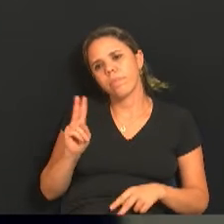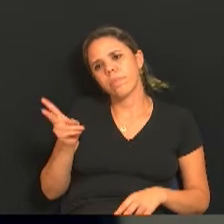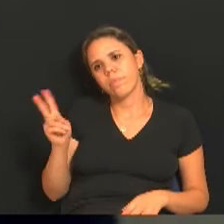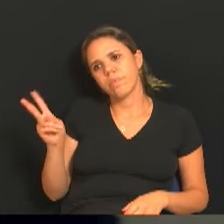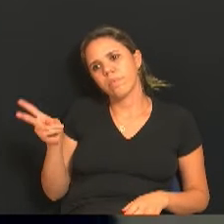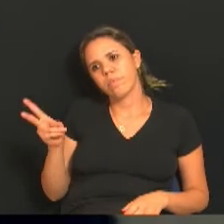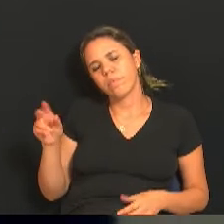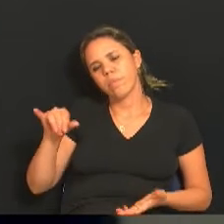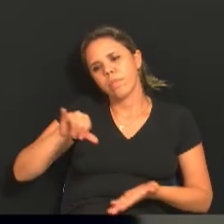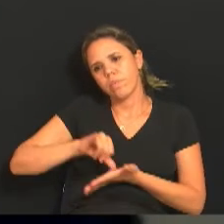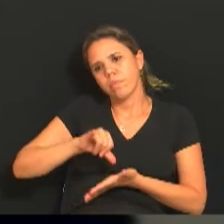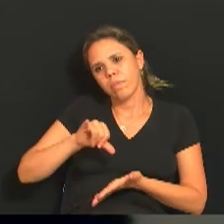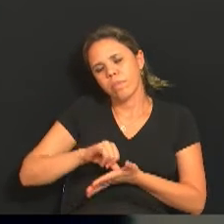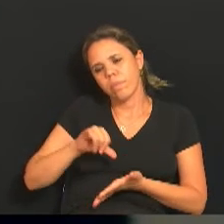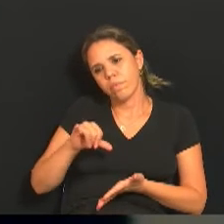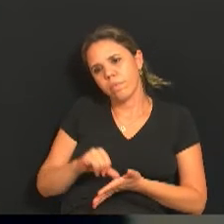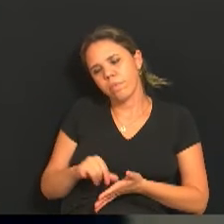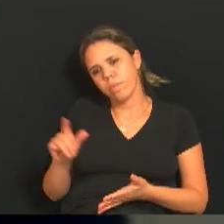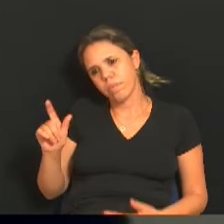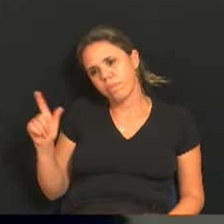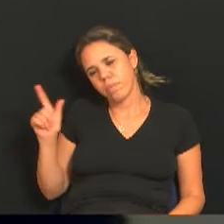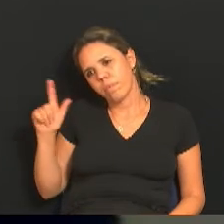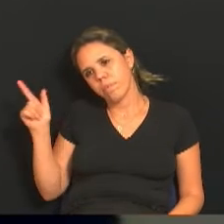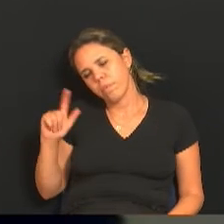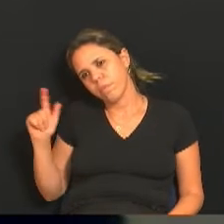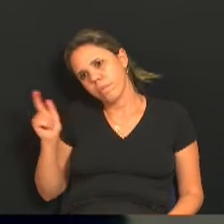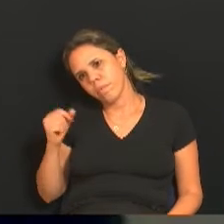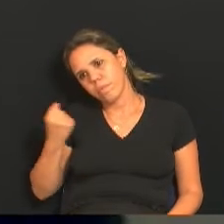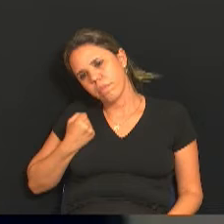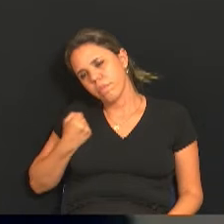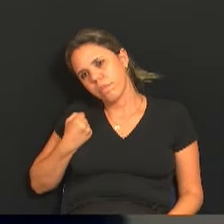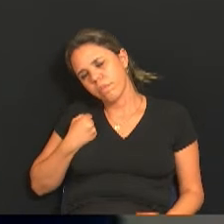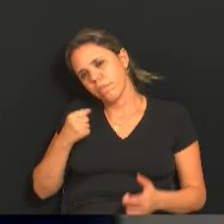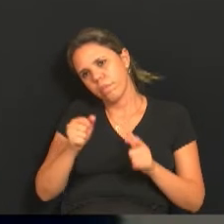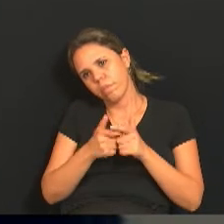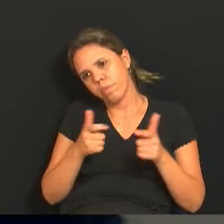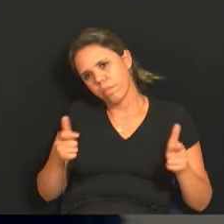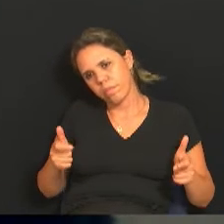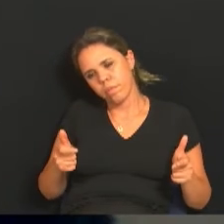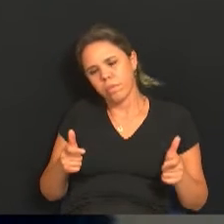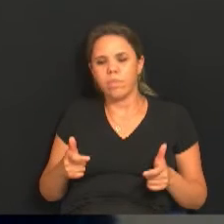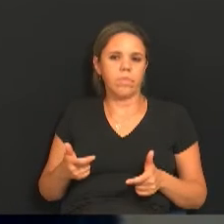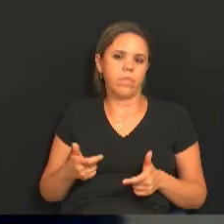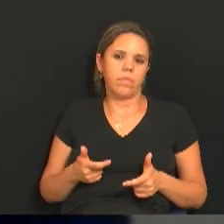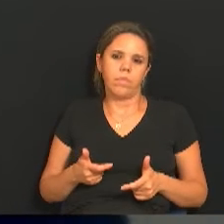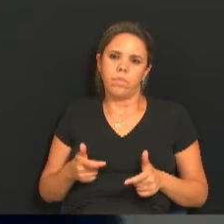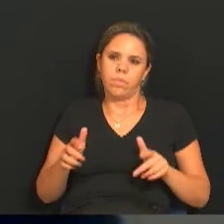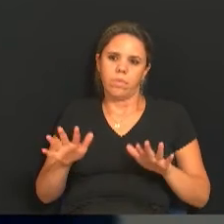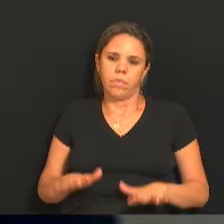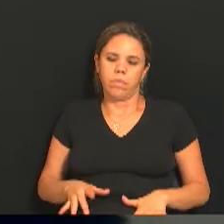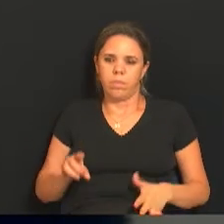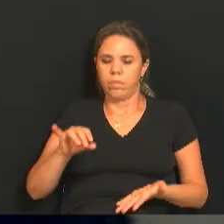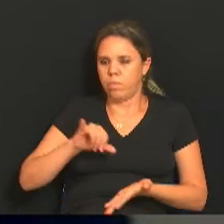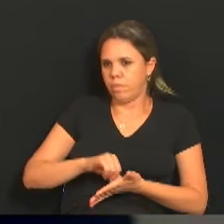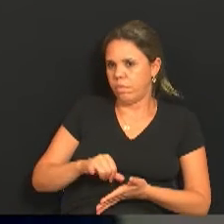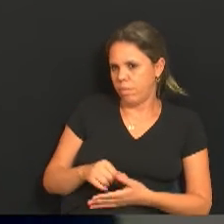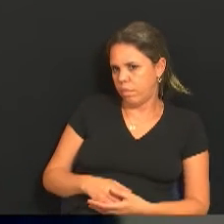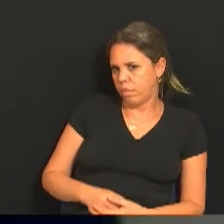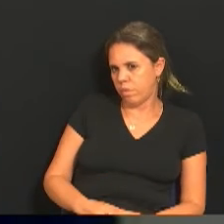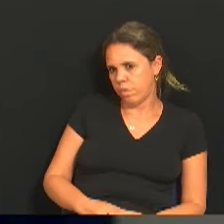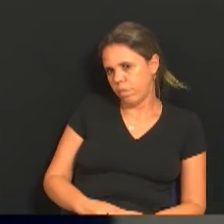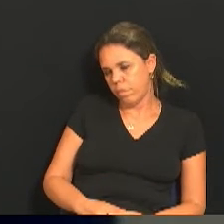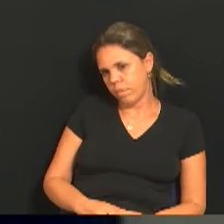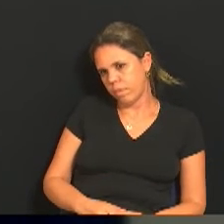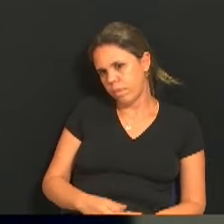centro? E lógico que com o número aumentando, ela acaba não ficando só no centro. Você acaba tendo